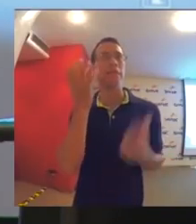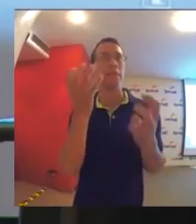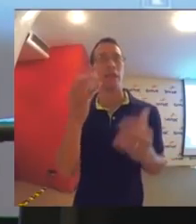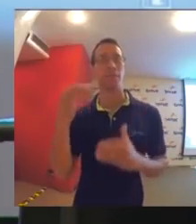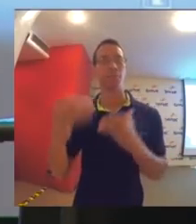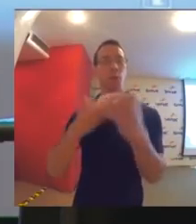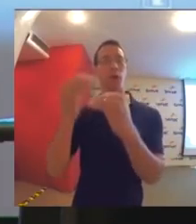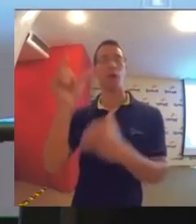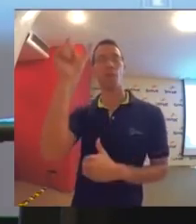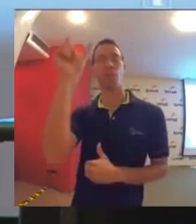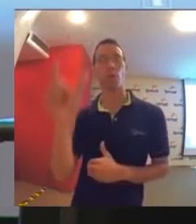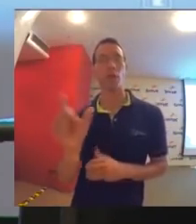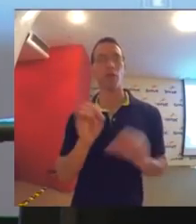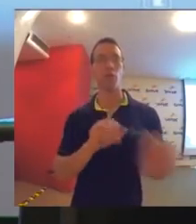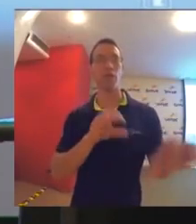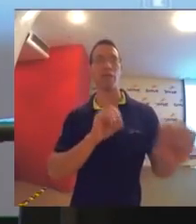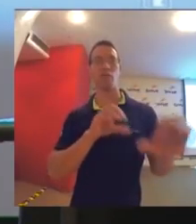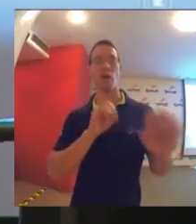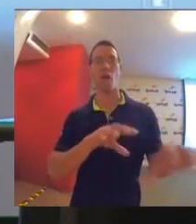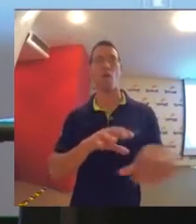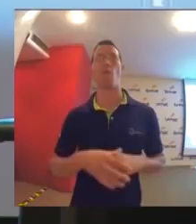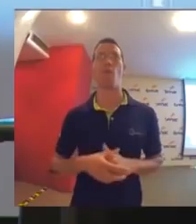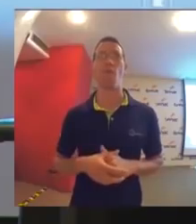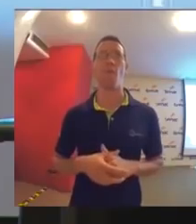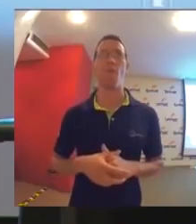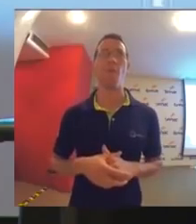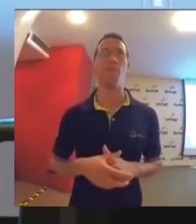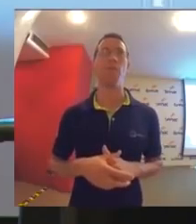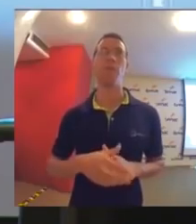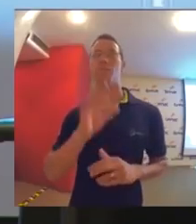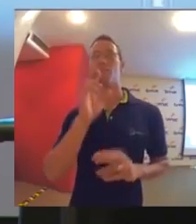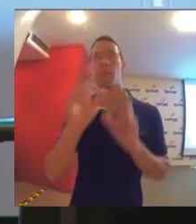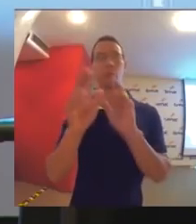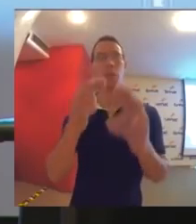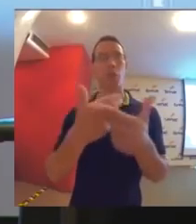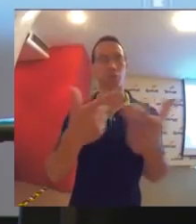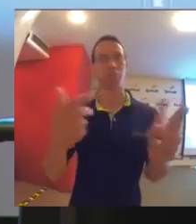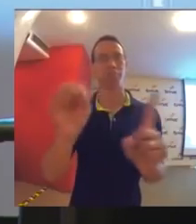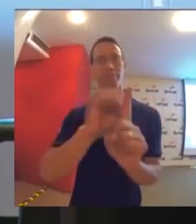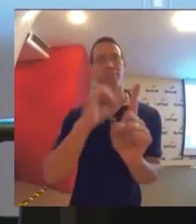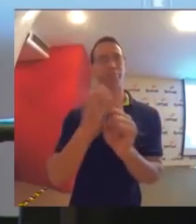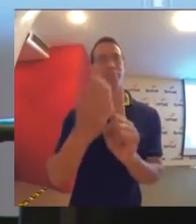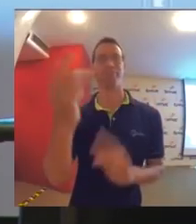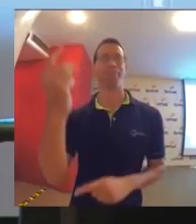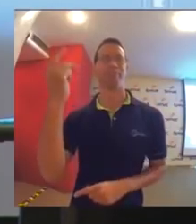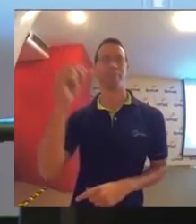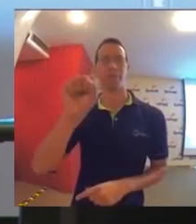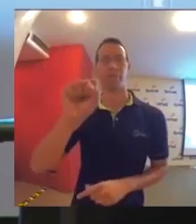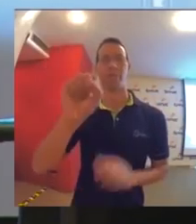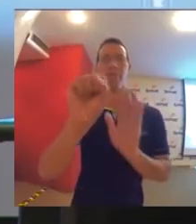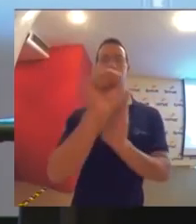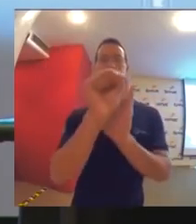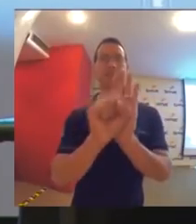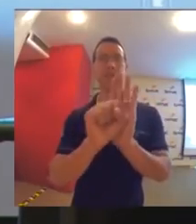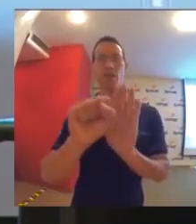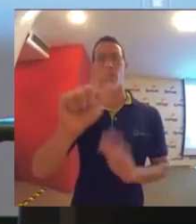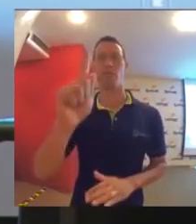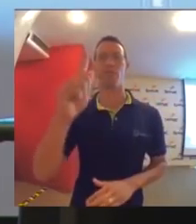um modelo educacional que respondeu a necessidades sociais do século XIX, da Revolução